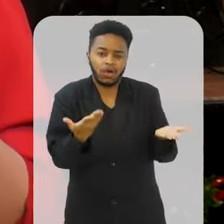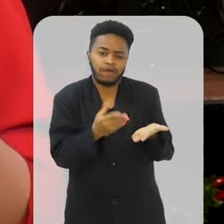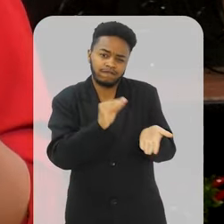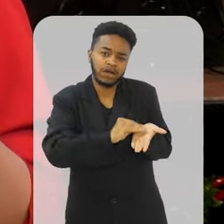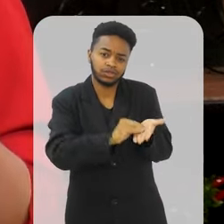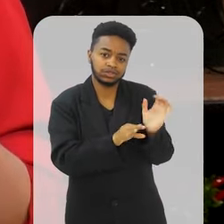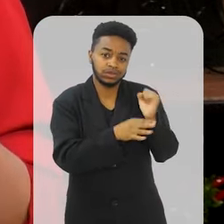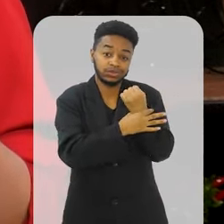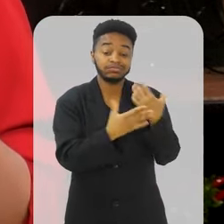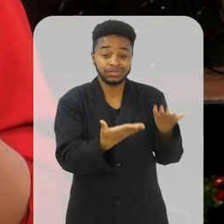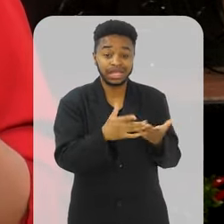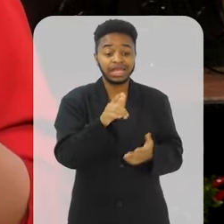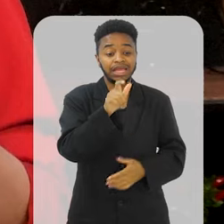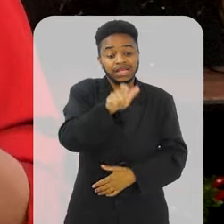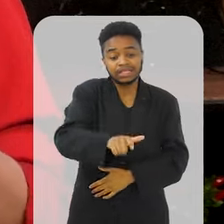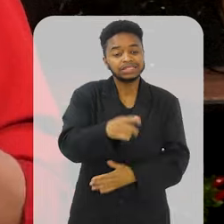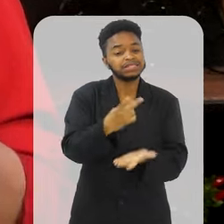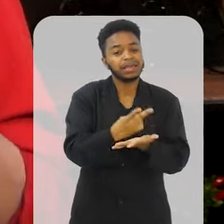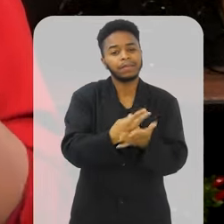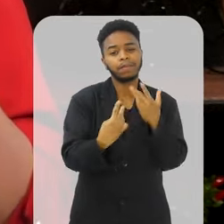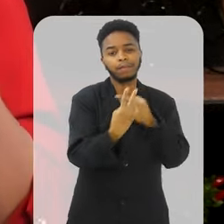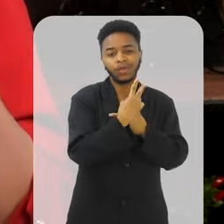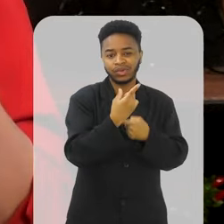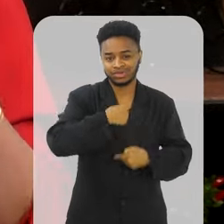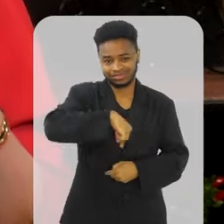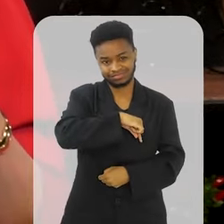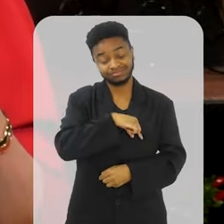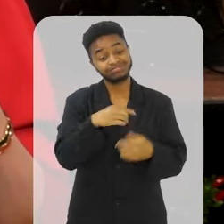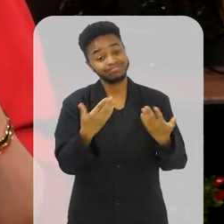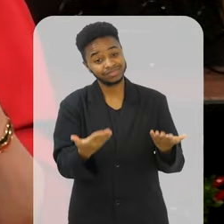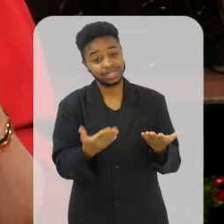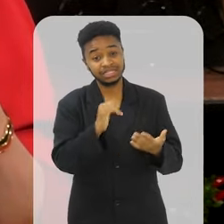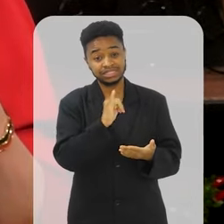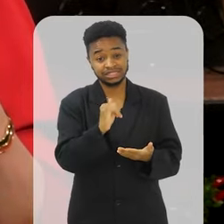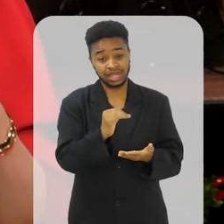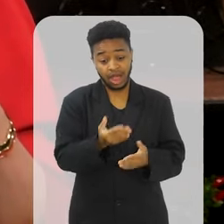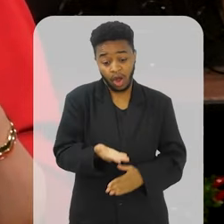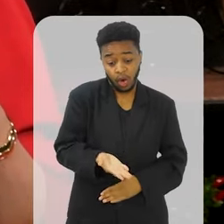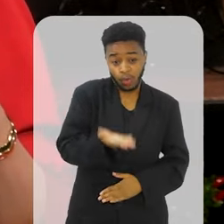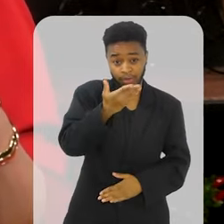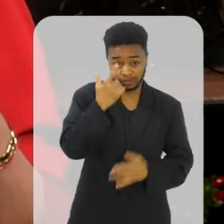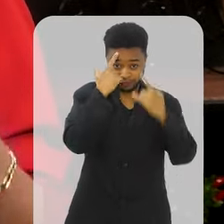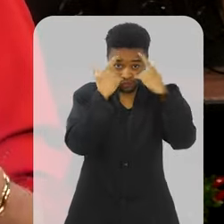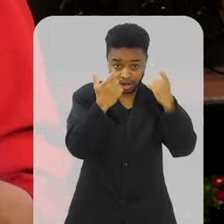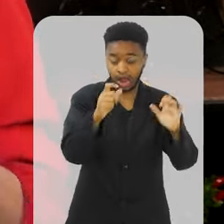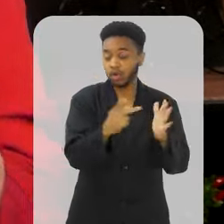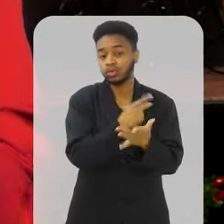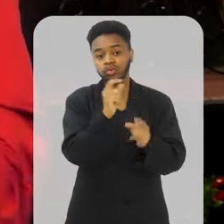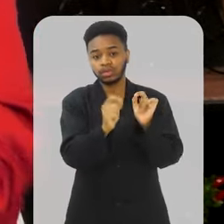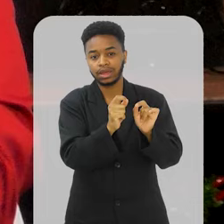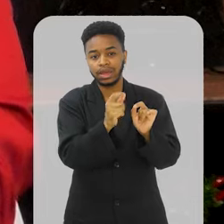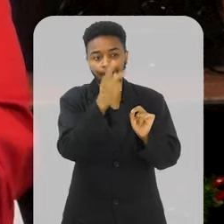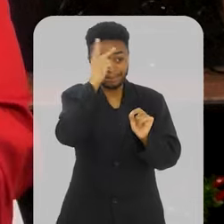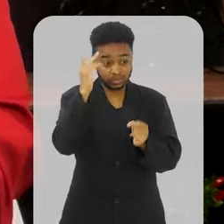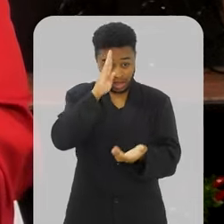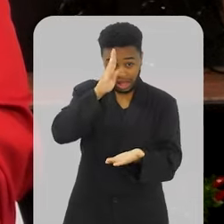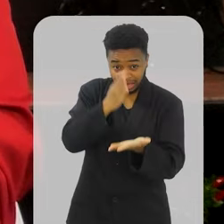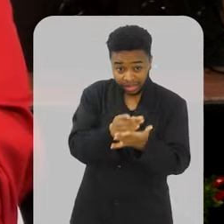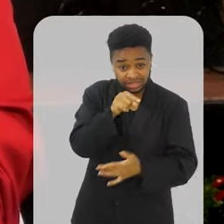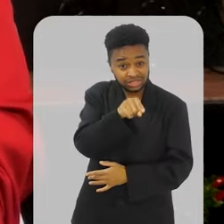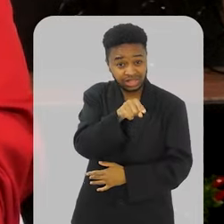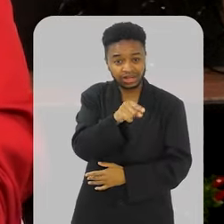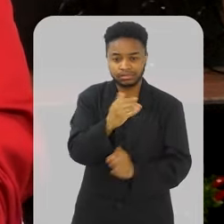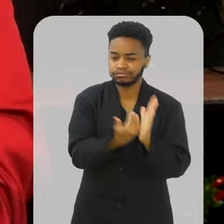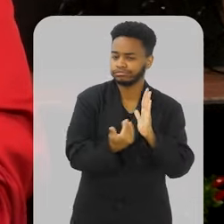santo protetor então o aumento da violência o que que aconteceu aumentou ainda mais